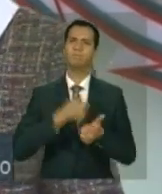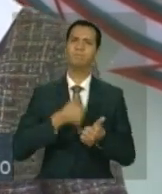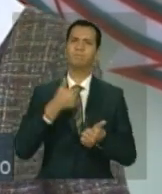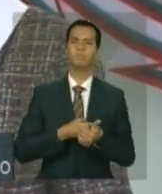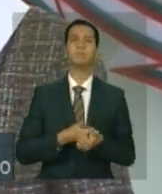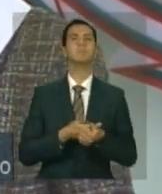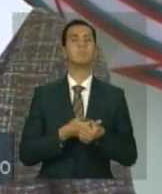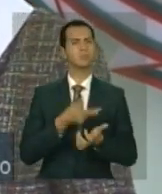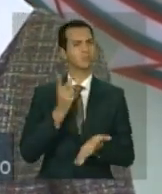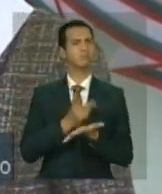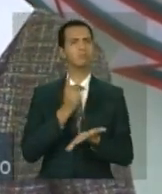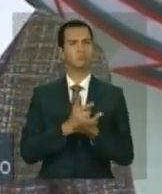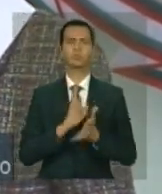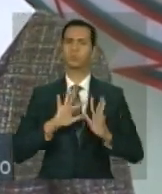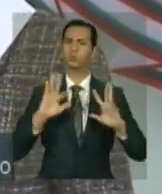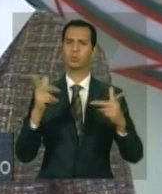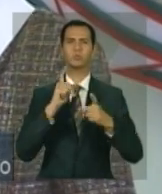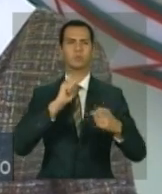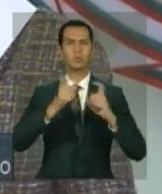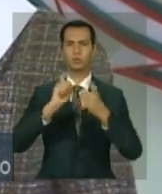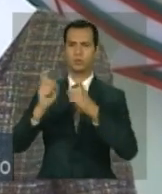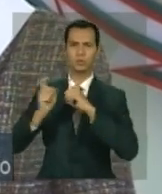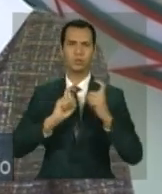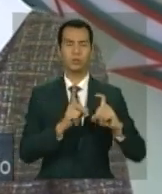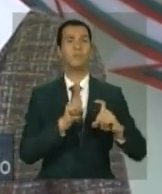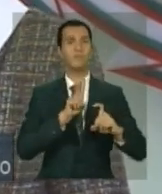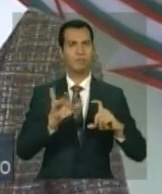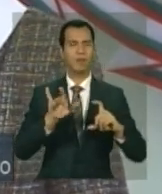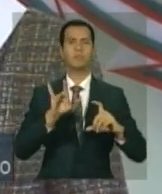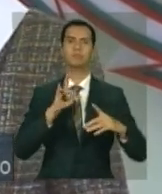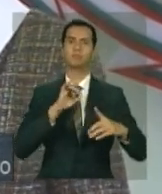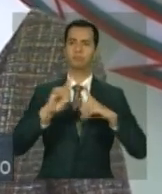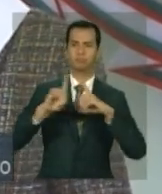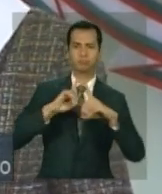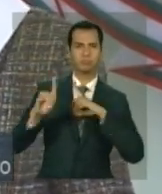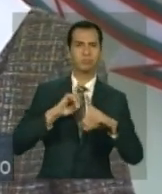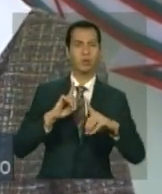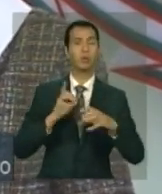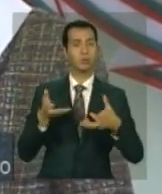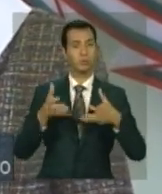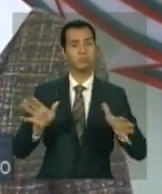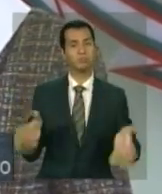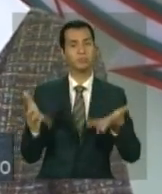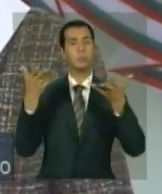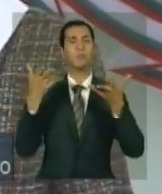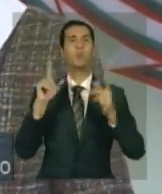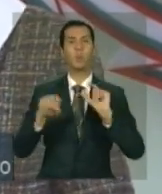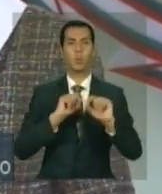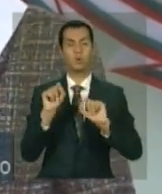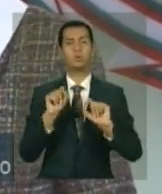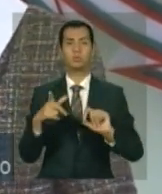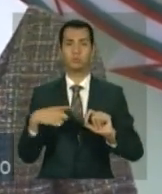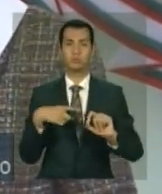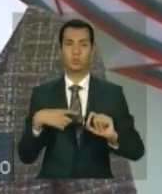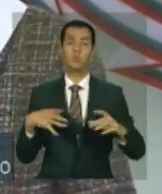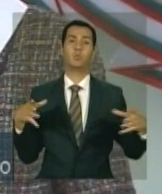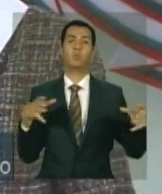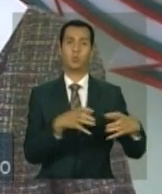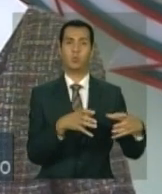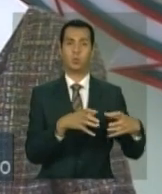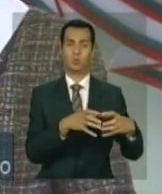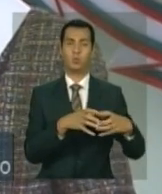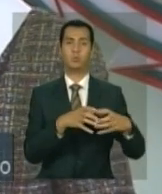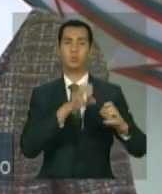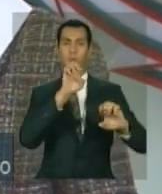minhas conversas. E esse objetivo será promovido principalmente com a ajuda da delegação empresarial